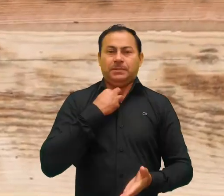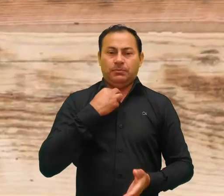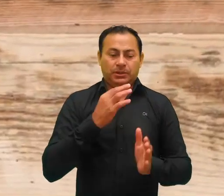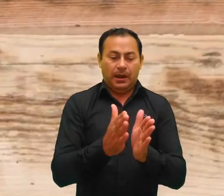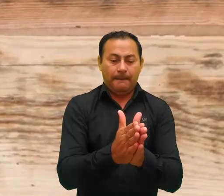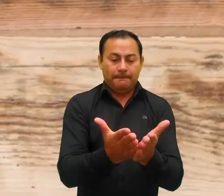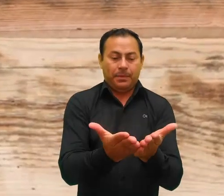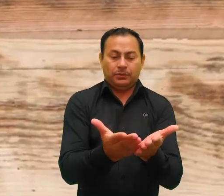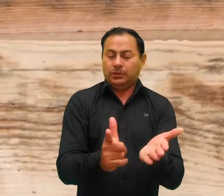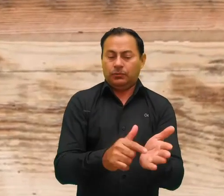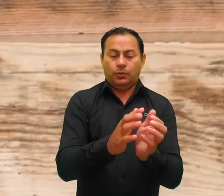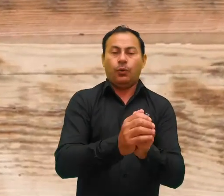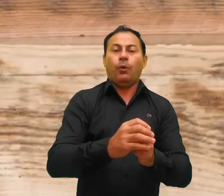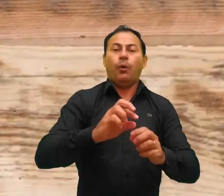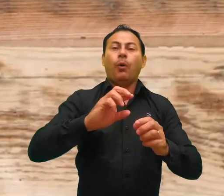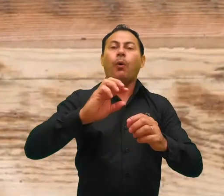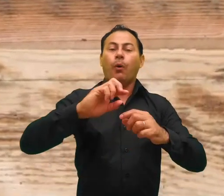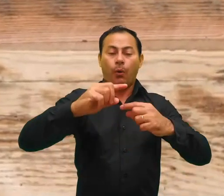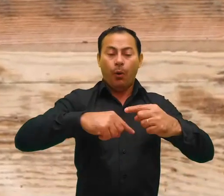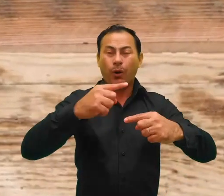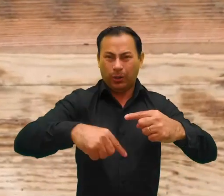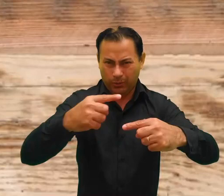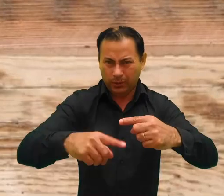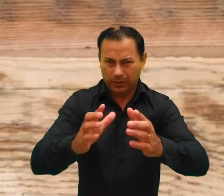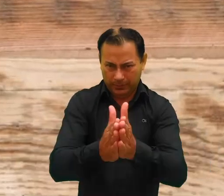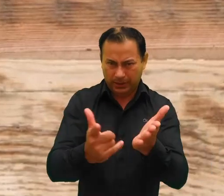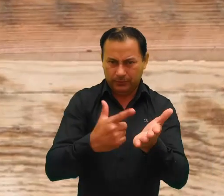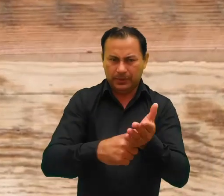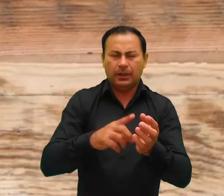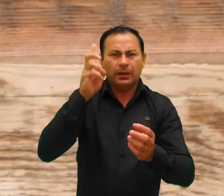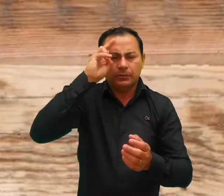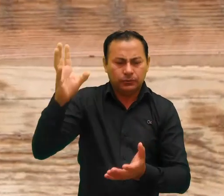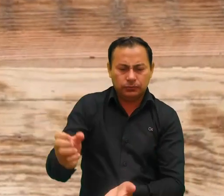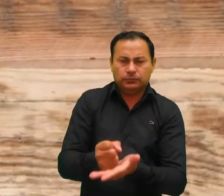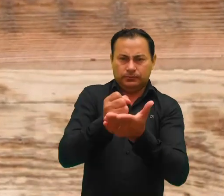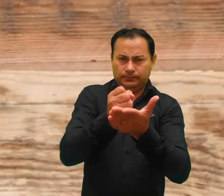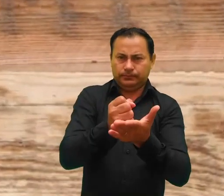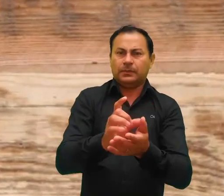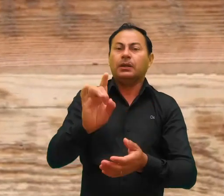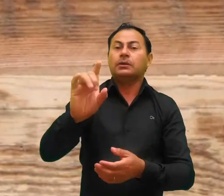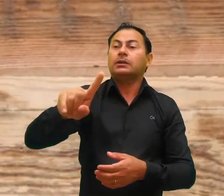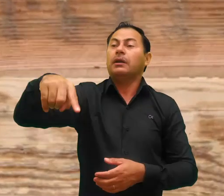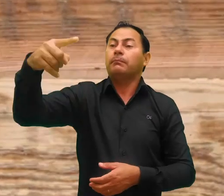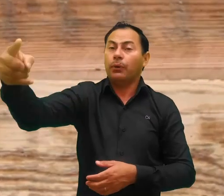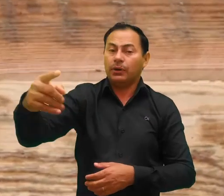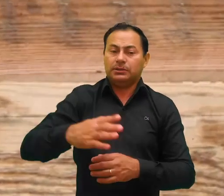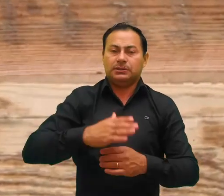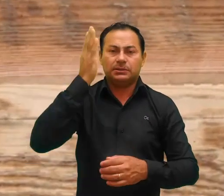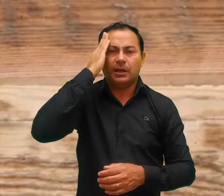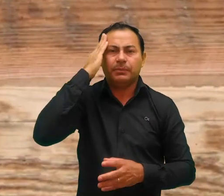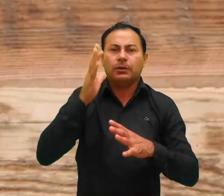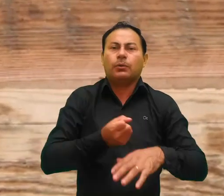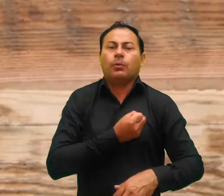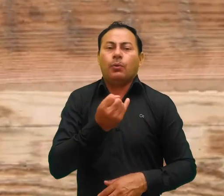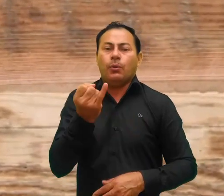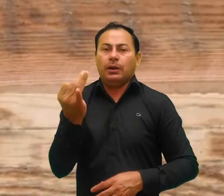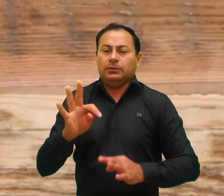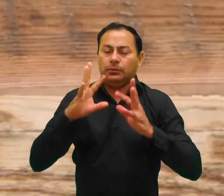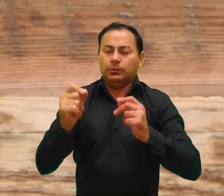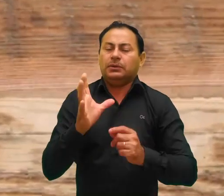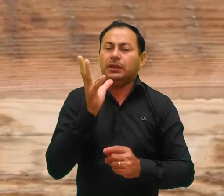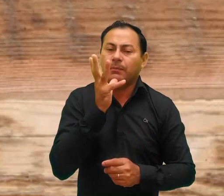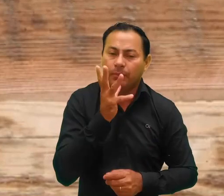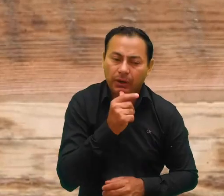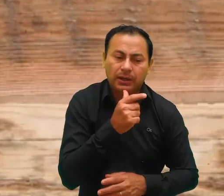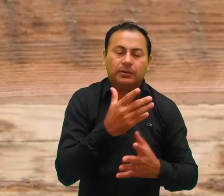não podia abrir o livro, o rolo, até que provasse estar habilitado para resgatá-la. Só depois disso ele saberia o quanto tudo